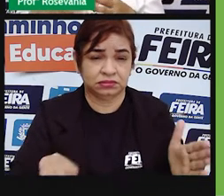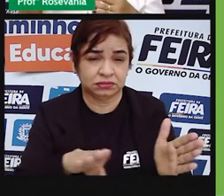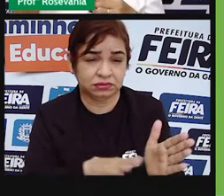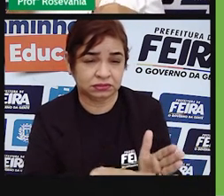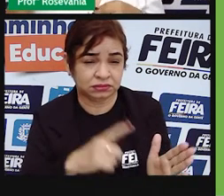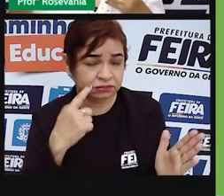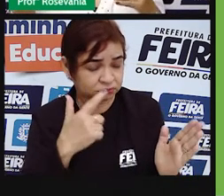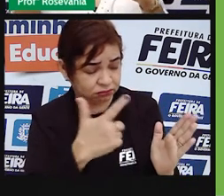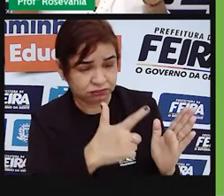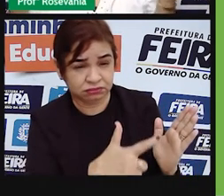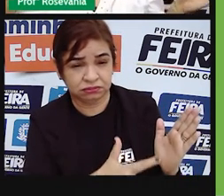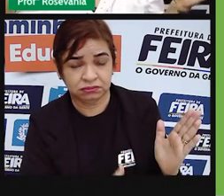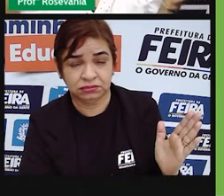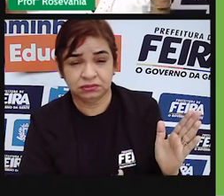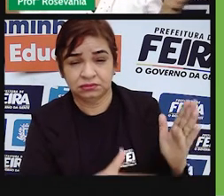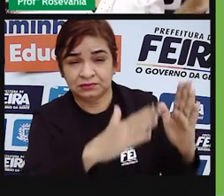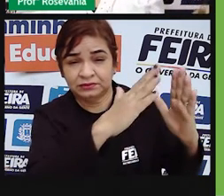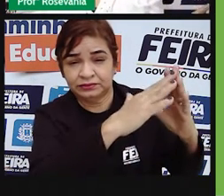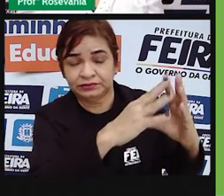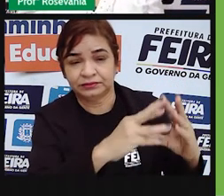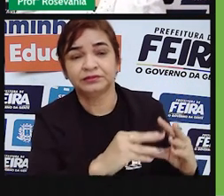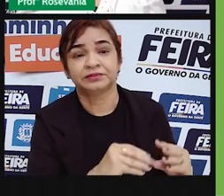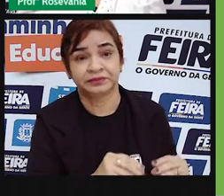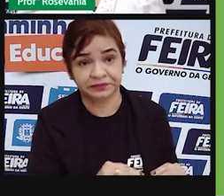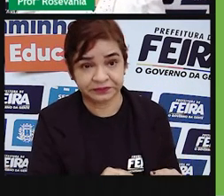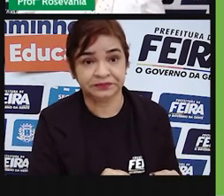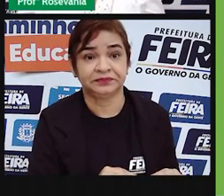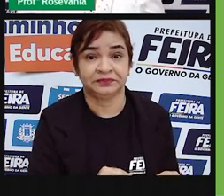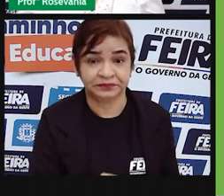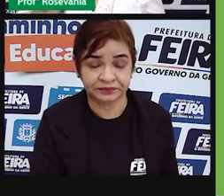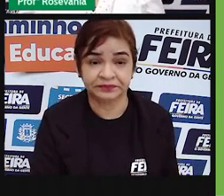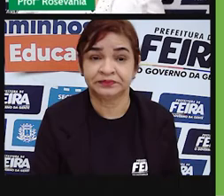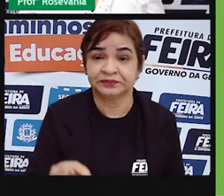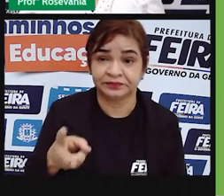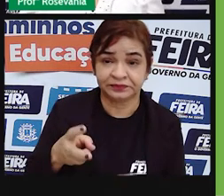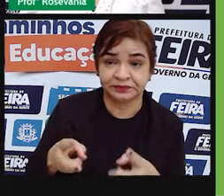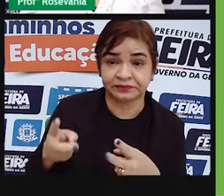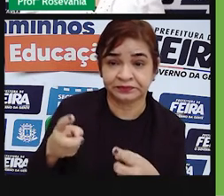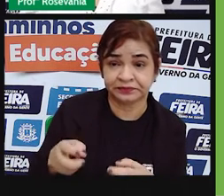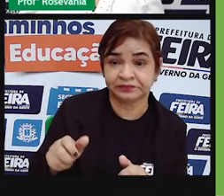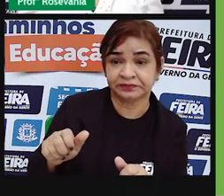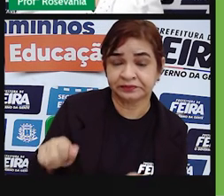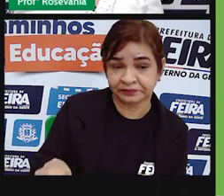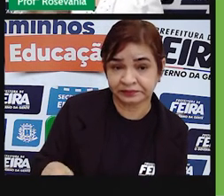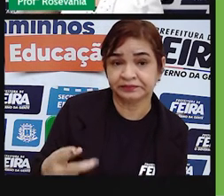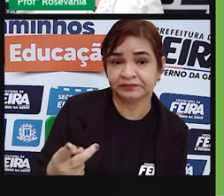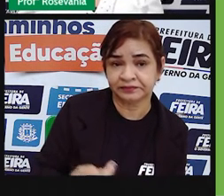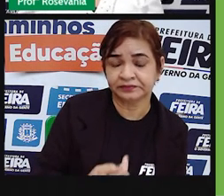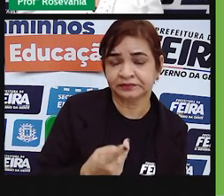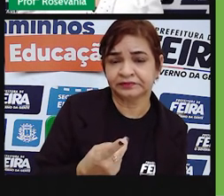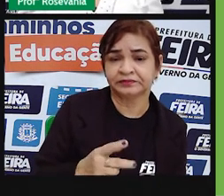nas paredes, ou até mesmo a casa cair toda lá, a gente vai observar com os terremotos.